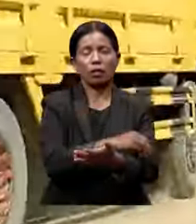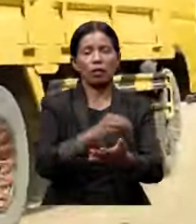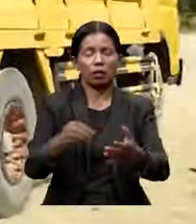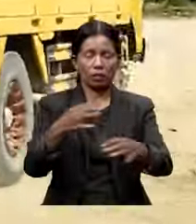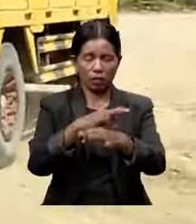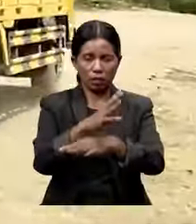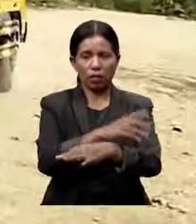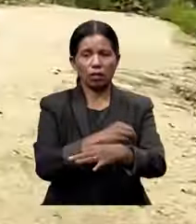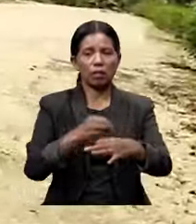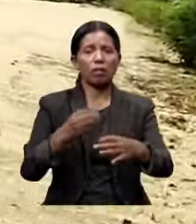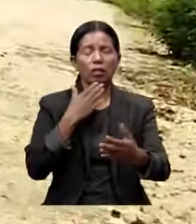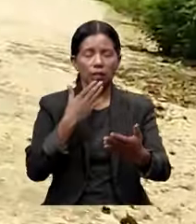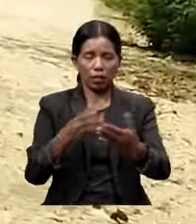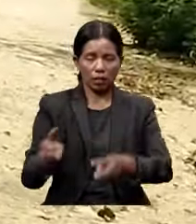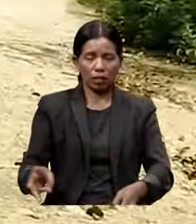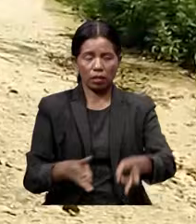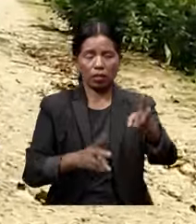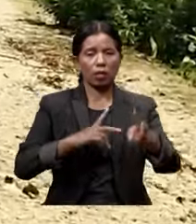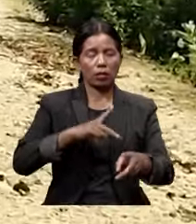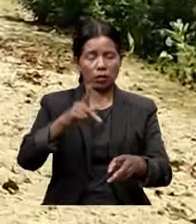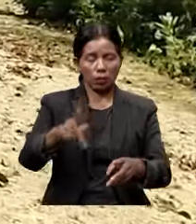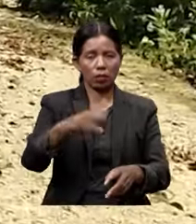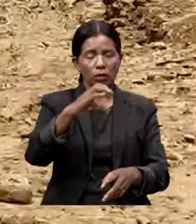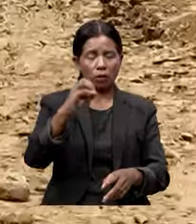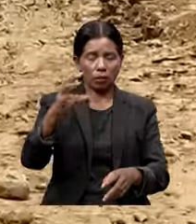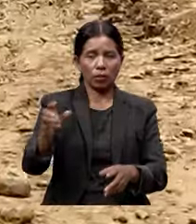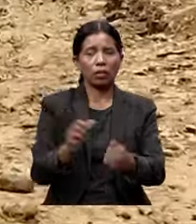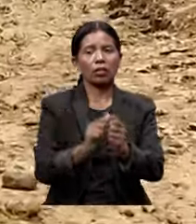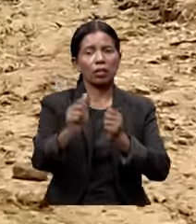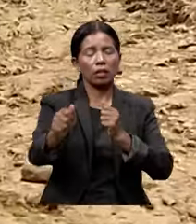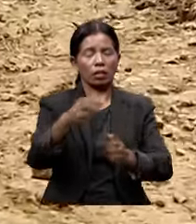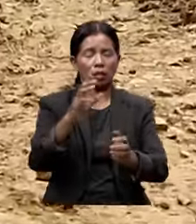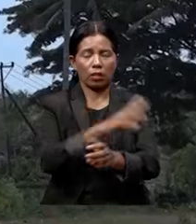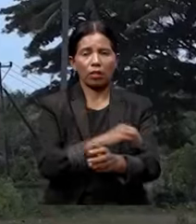manutenção ba secção na estrada entre Lauten no Com, Honaro quilômetro